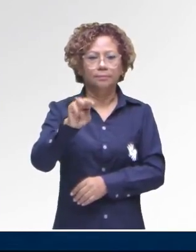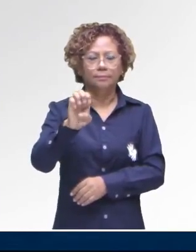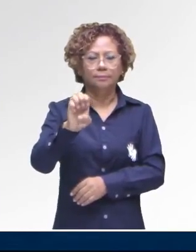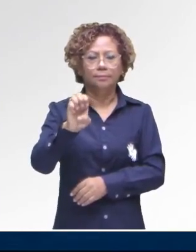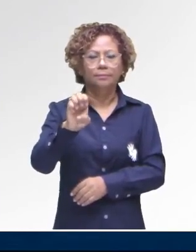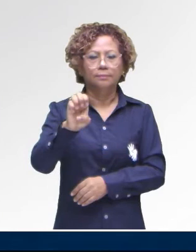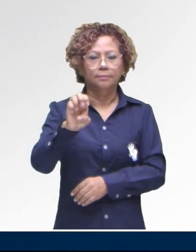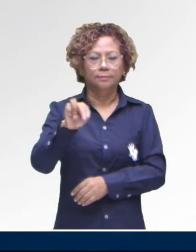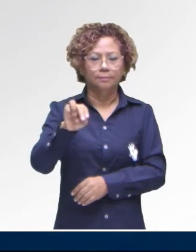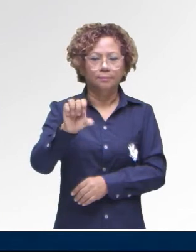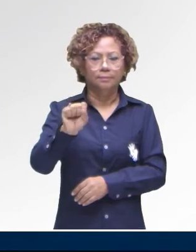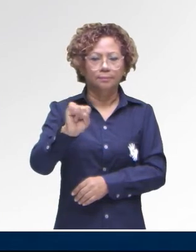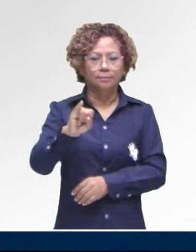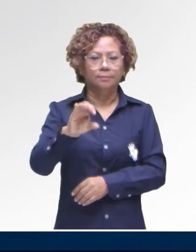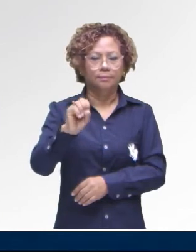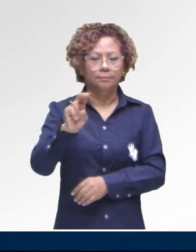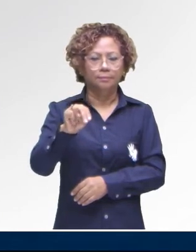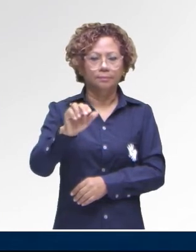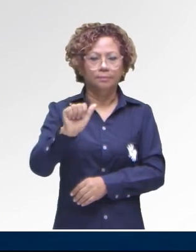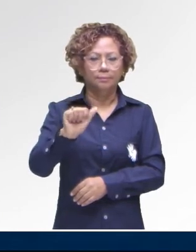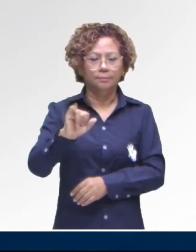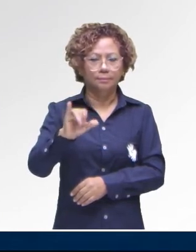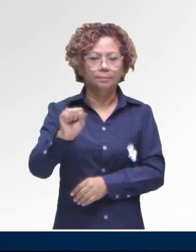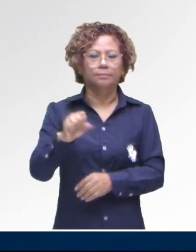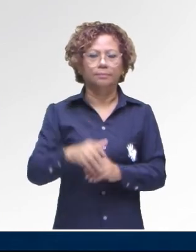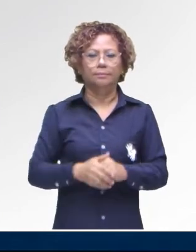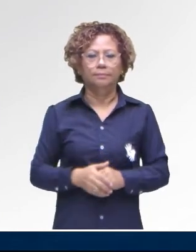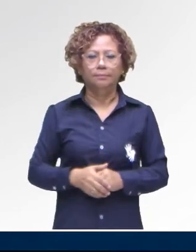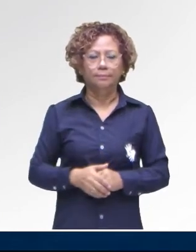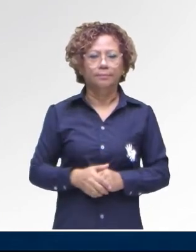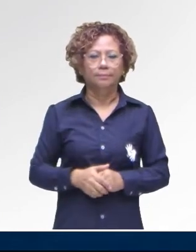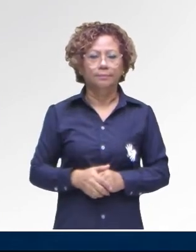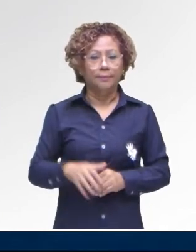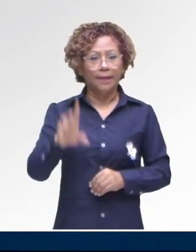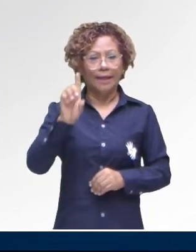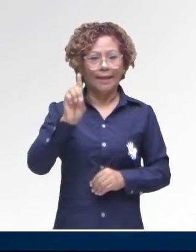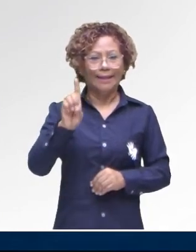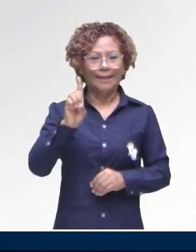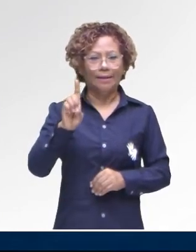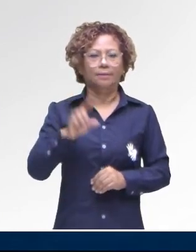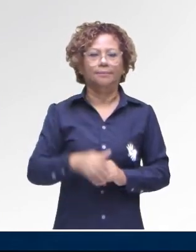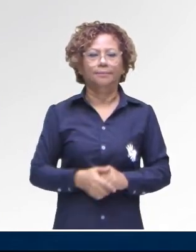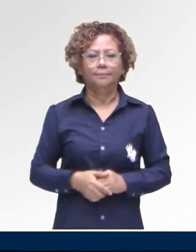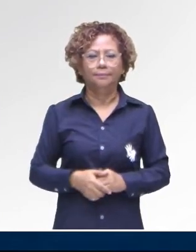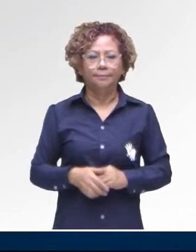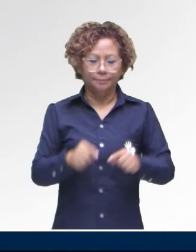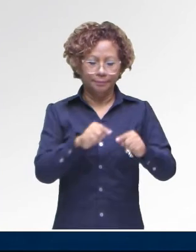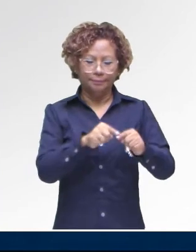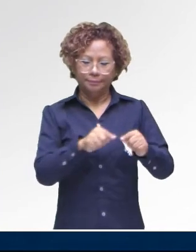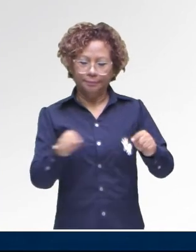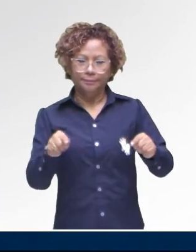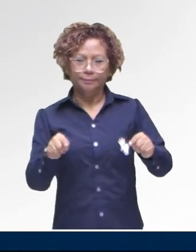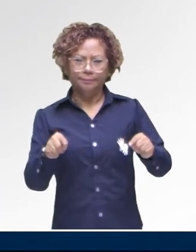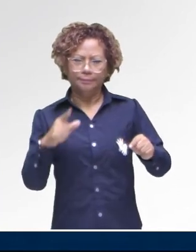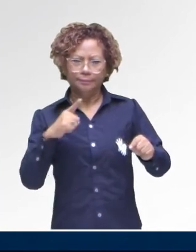D. Uma semirreta é uma linha que apresenta somente uma direção e